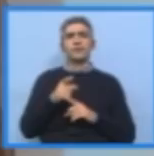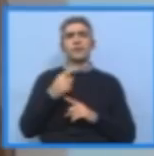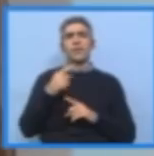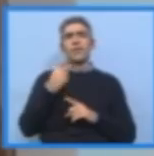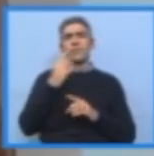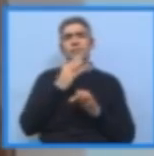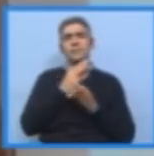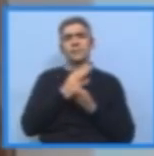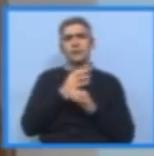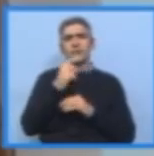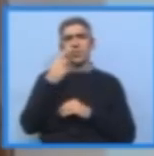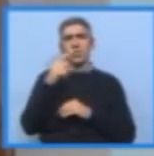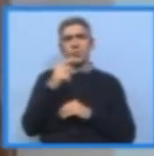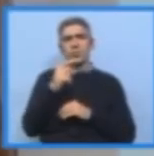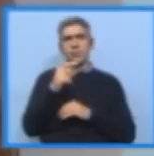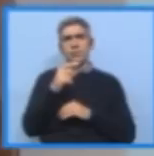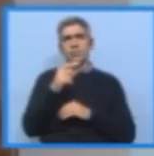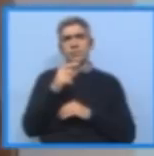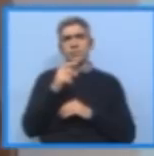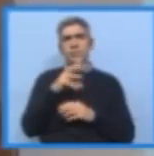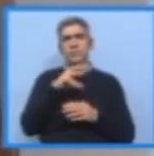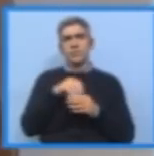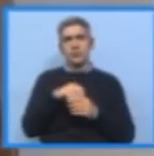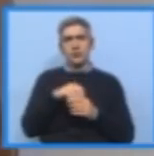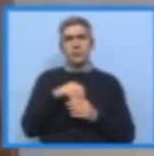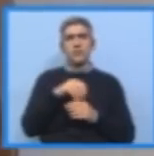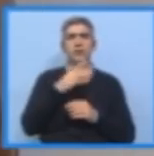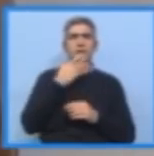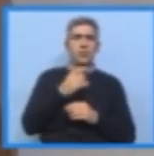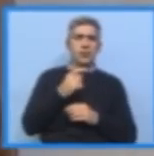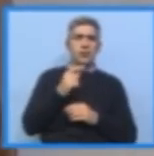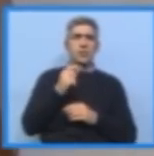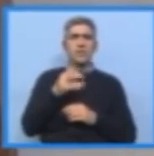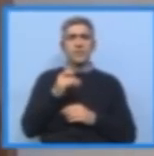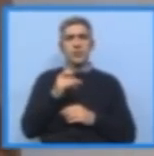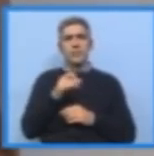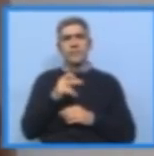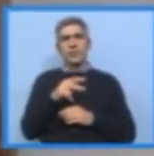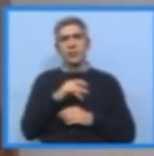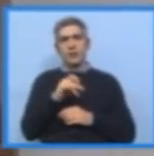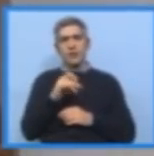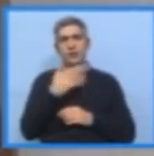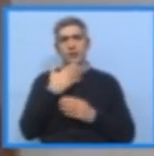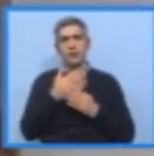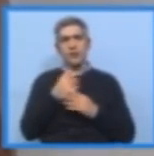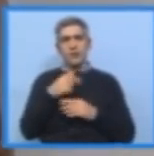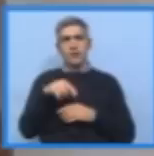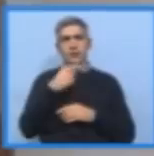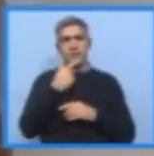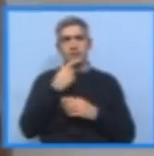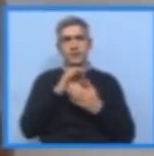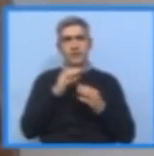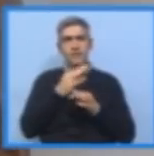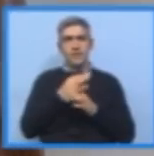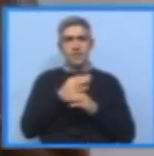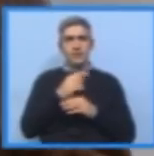uma celebração única que engloba Natal e Epifania. Isso até já nos introduz muito nesta questão e na festa